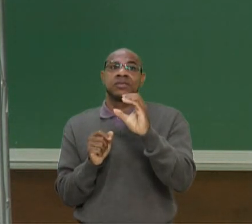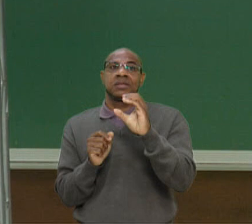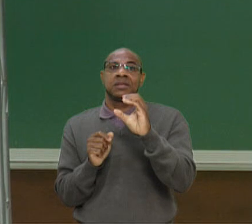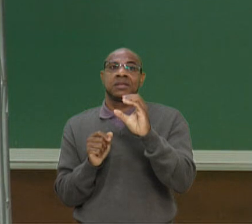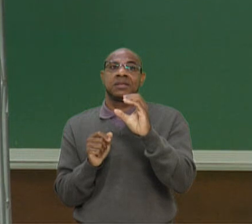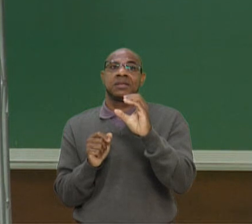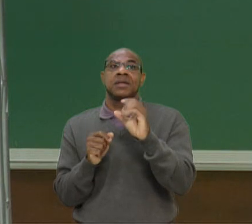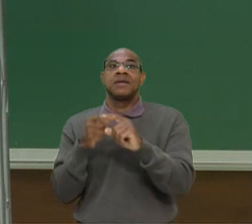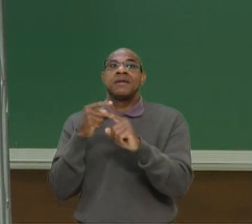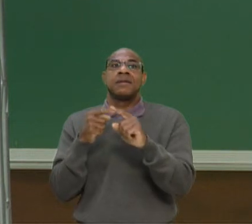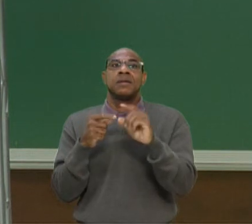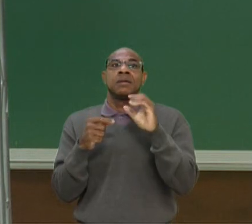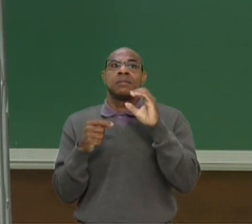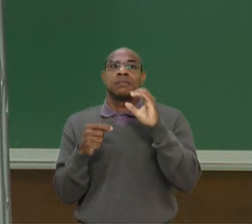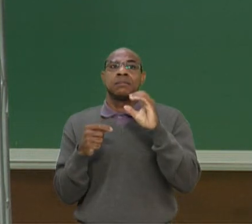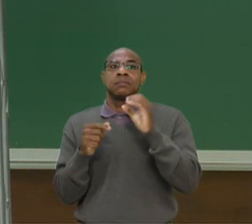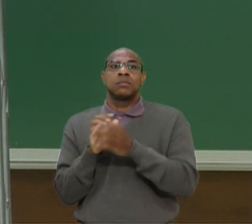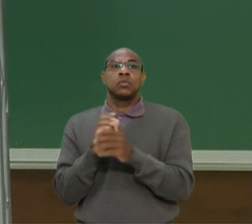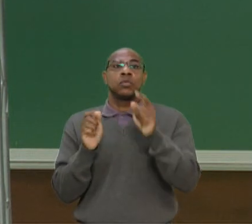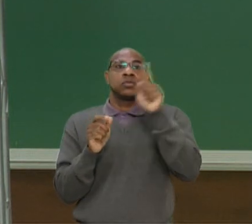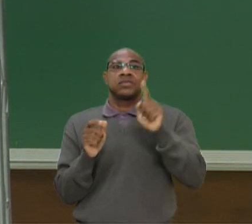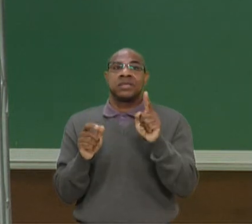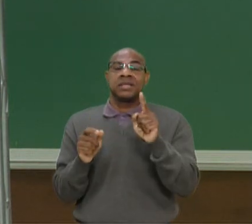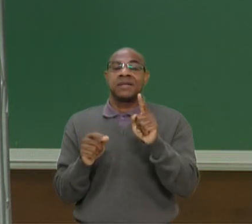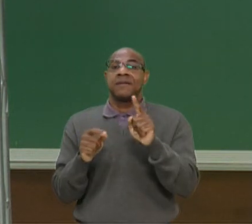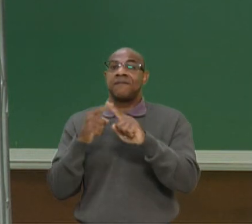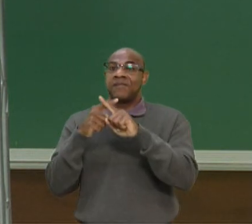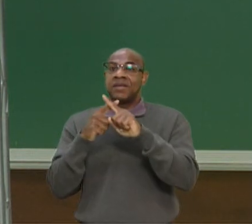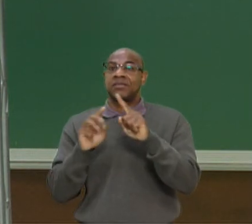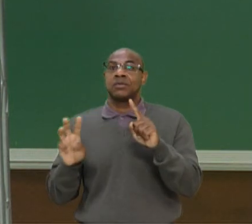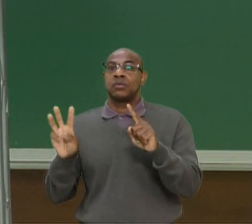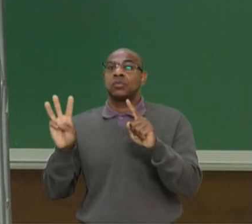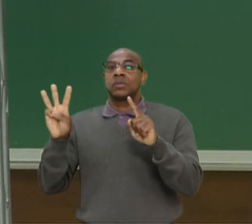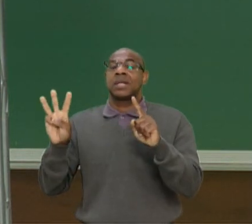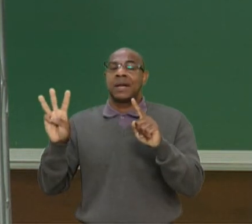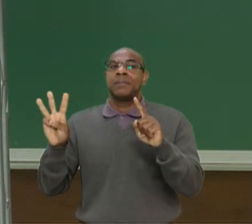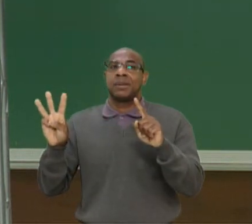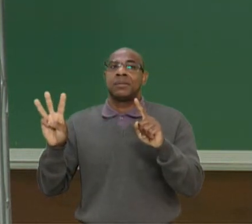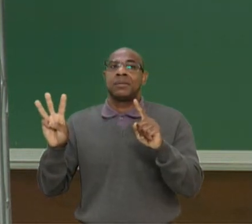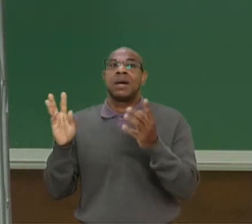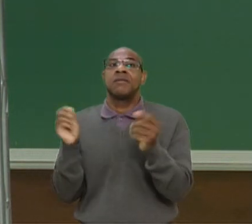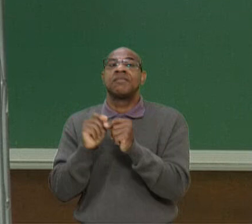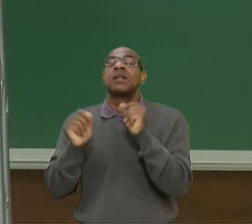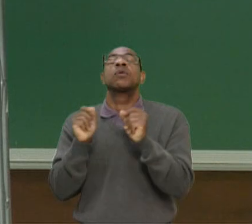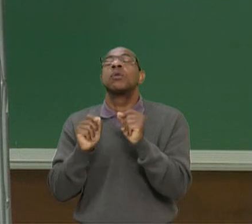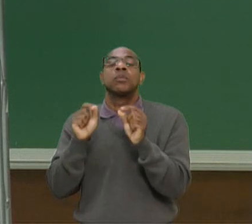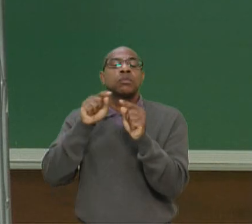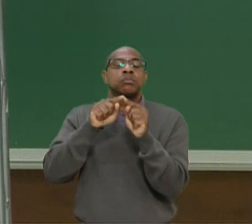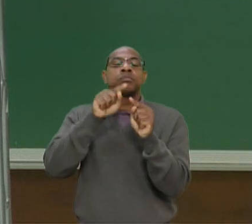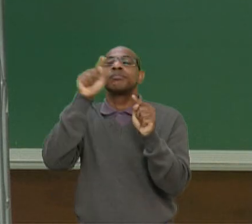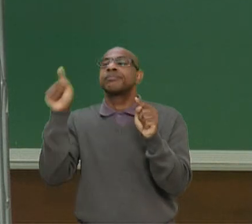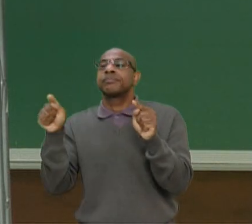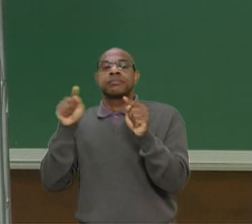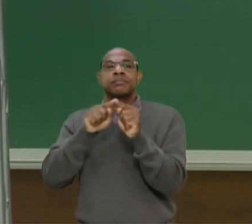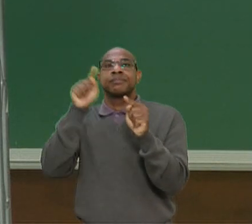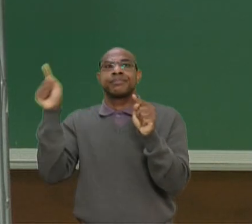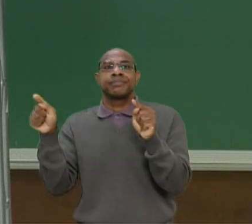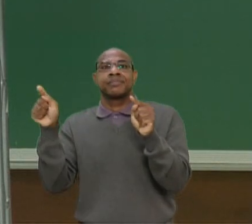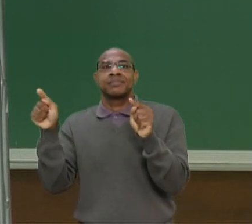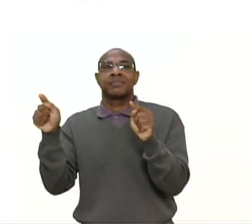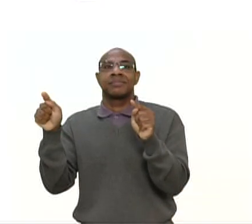o w. Então, como é que a gente vai fazer? Aplicando a propriedade distributiva aqui. A vezes